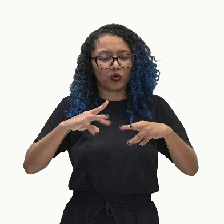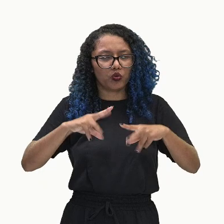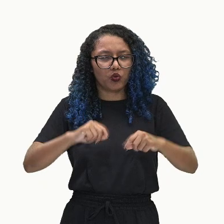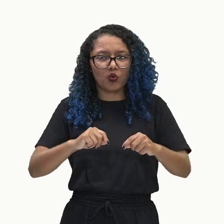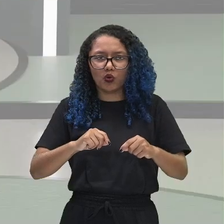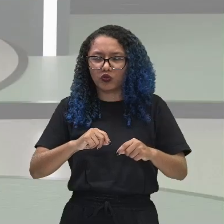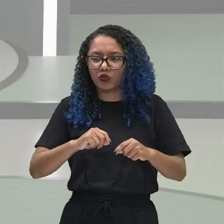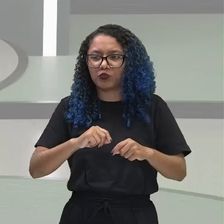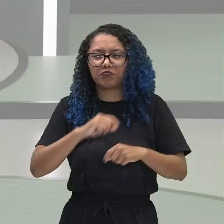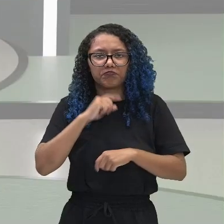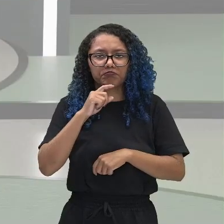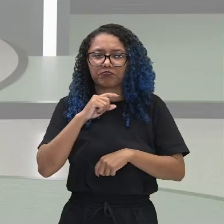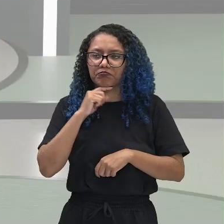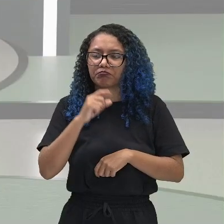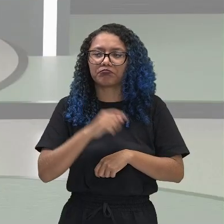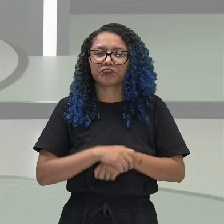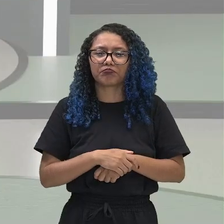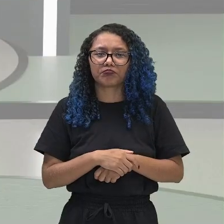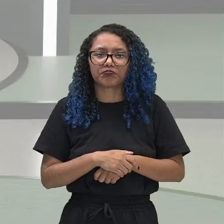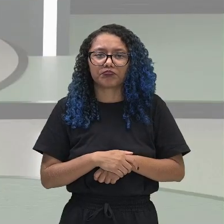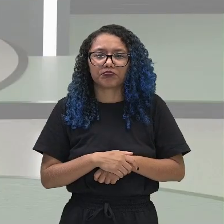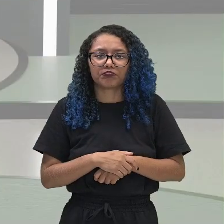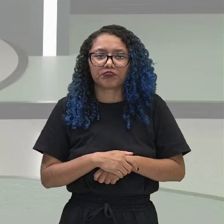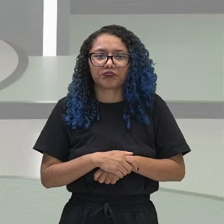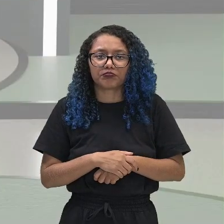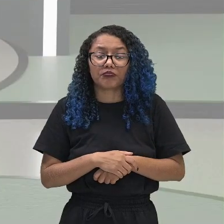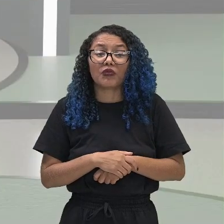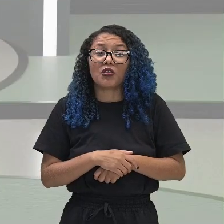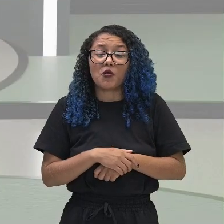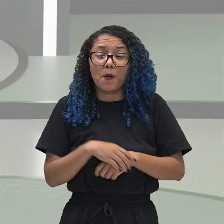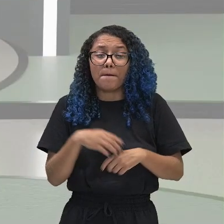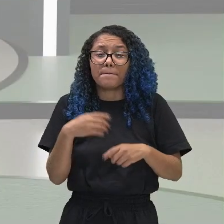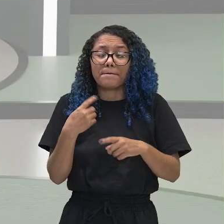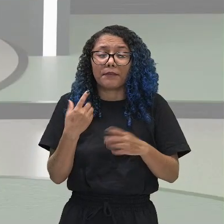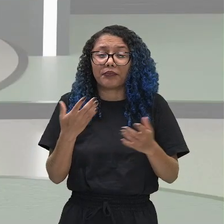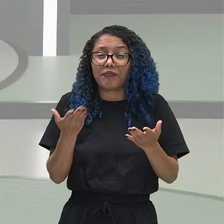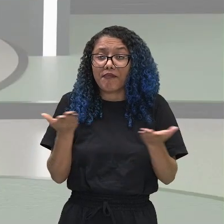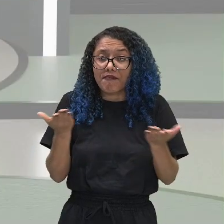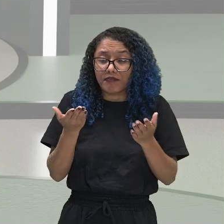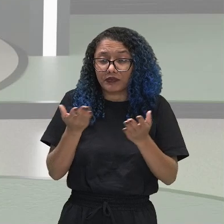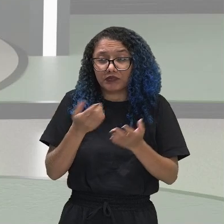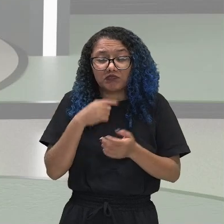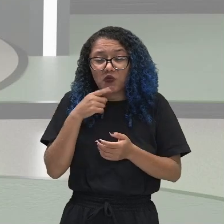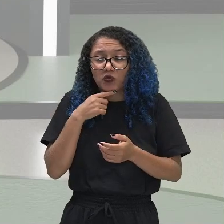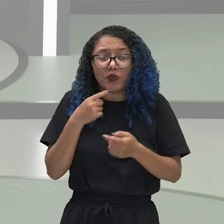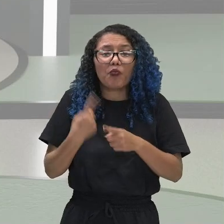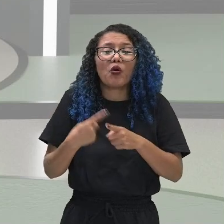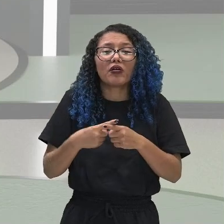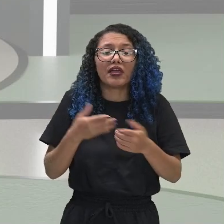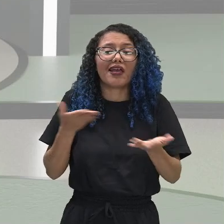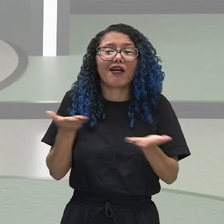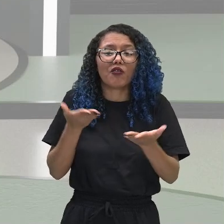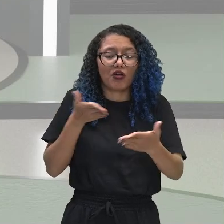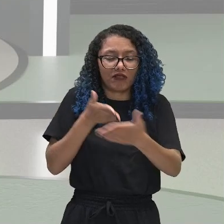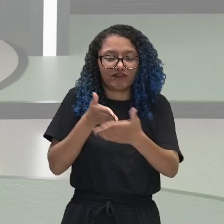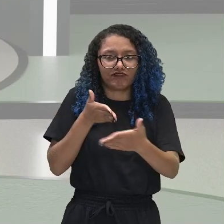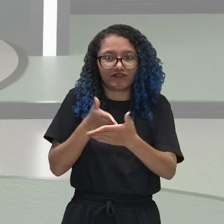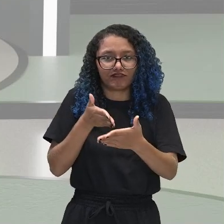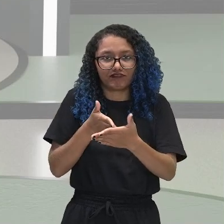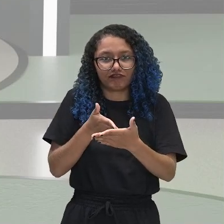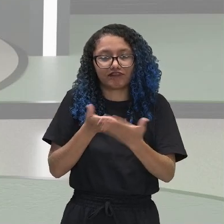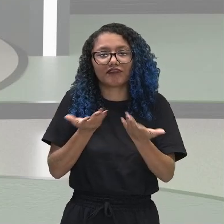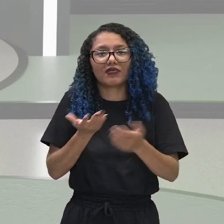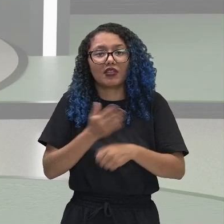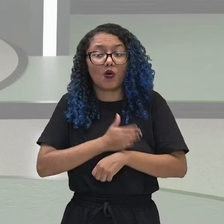nenhum impedimento, sem nenhuma barreira, ela vai ter um obstáculo. Então, o coração ele vai bombear com